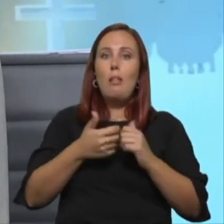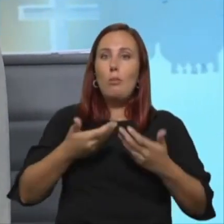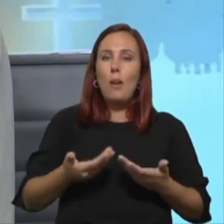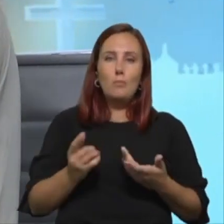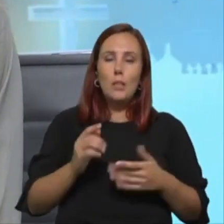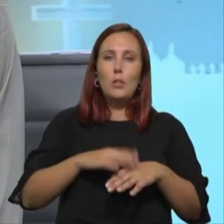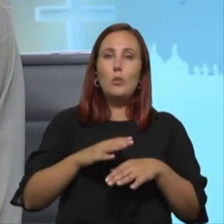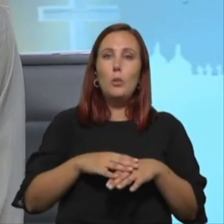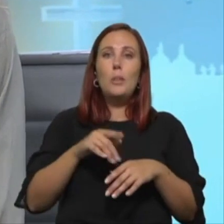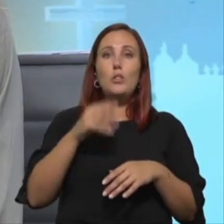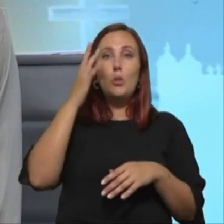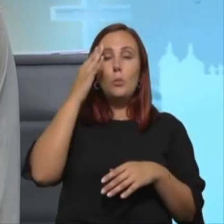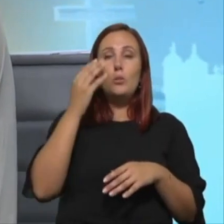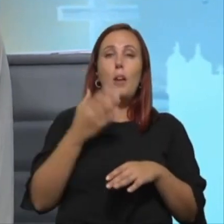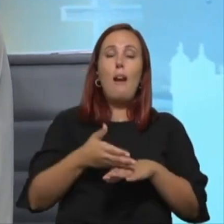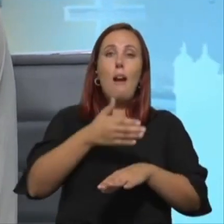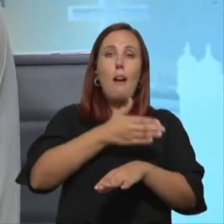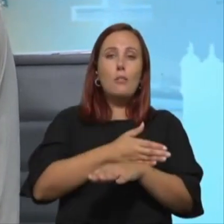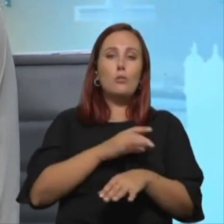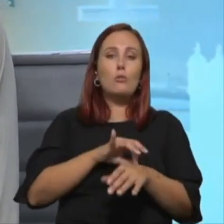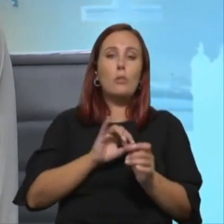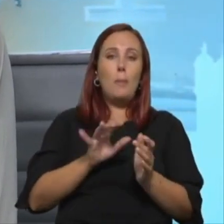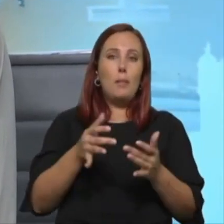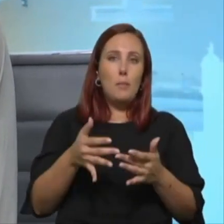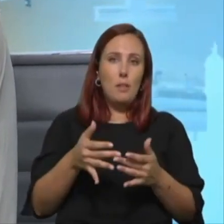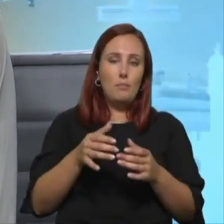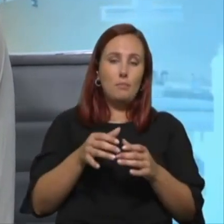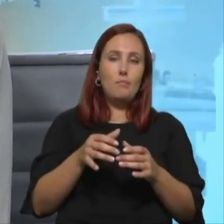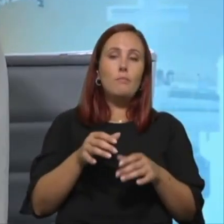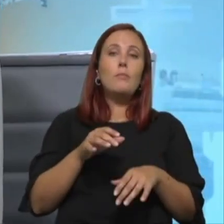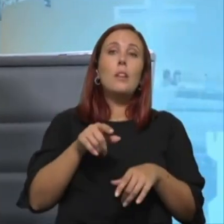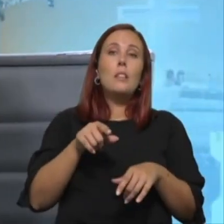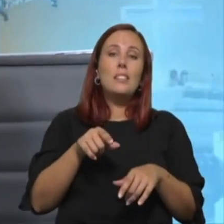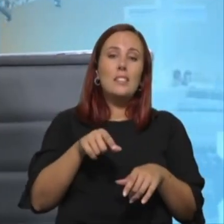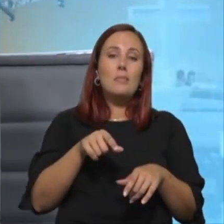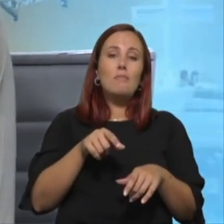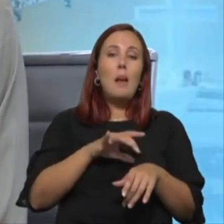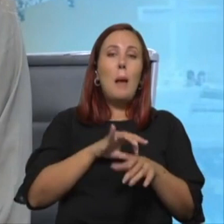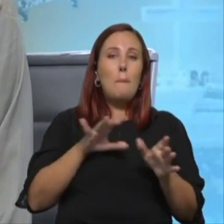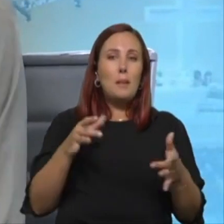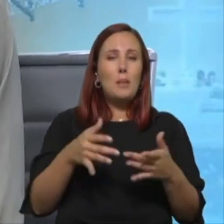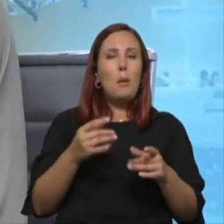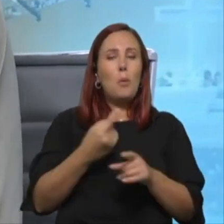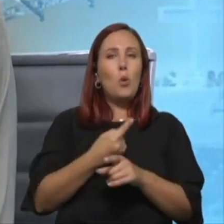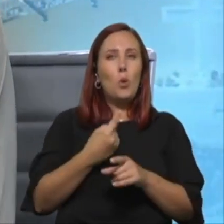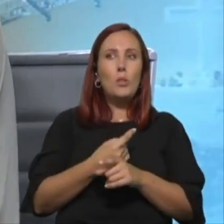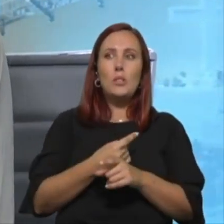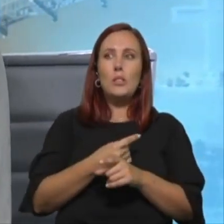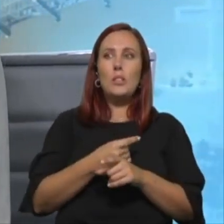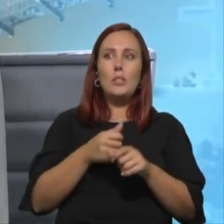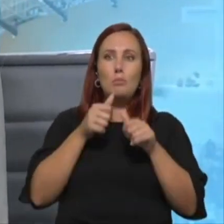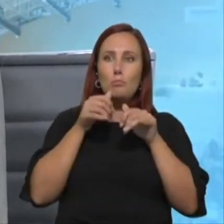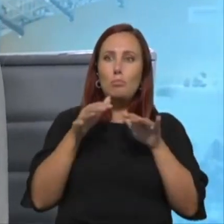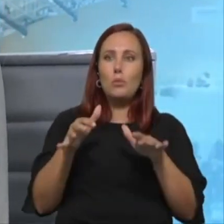números antes da pandemia, do Covid, e, de facto, a pandemia foi um fator adverso, não é? Universal,